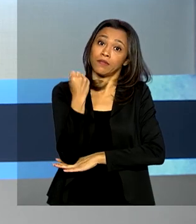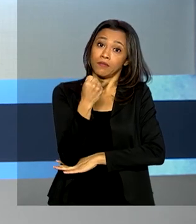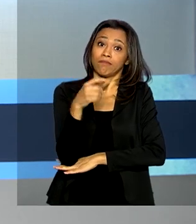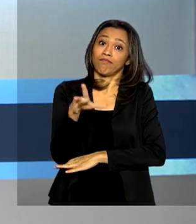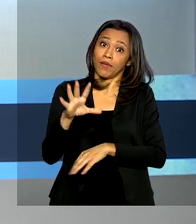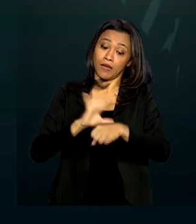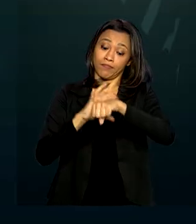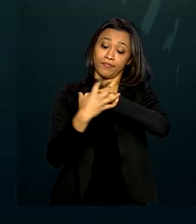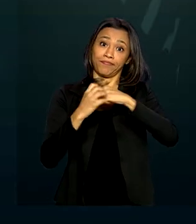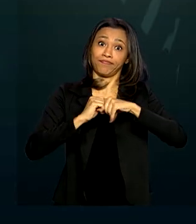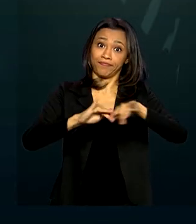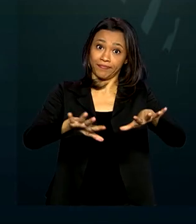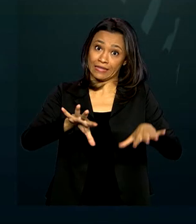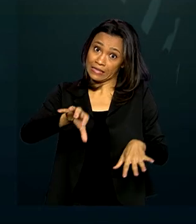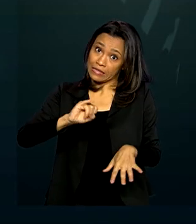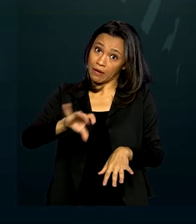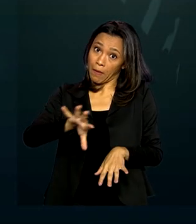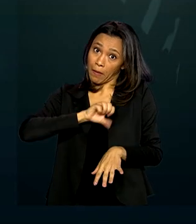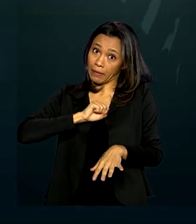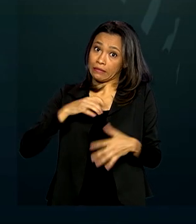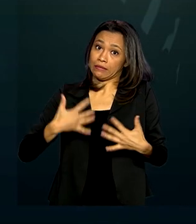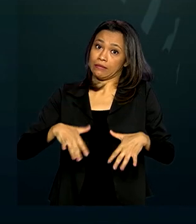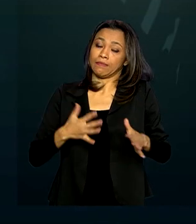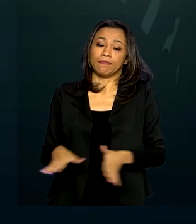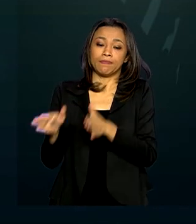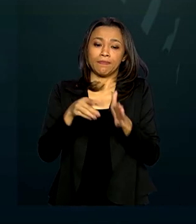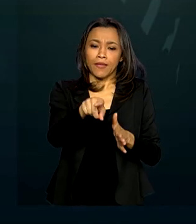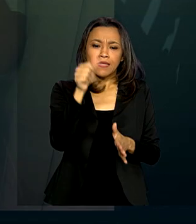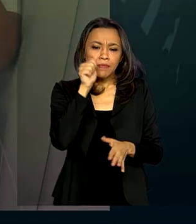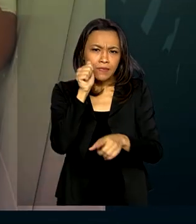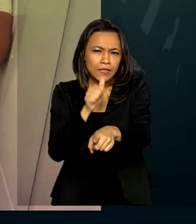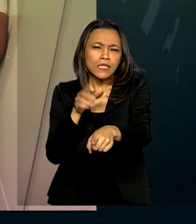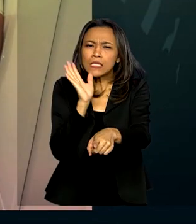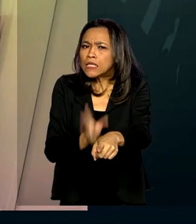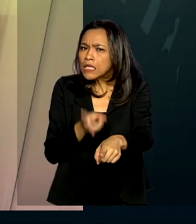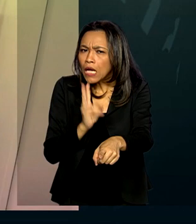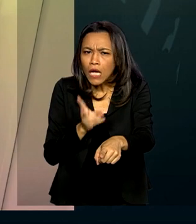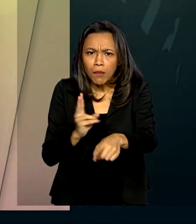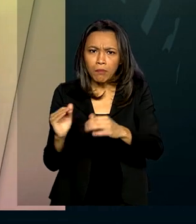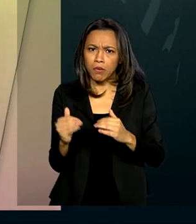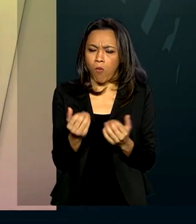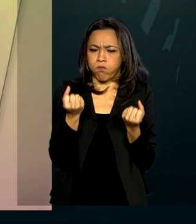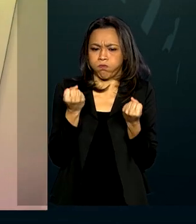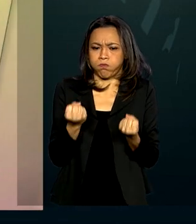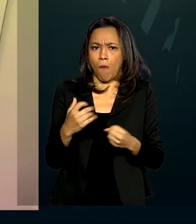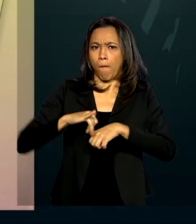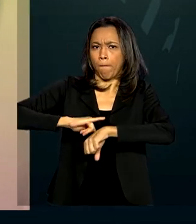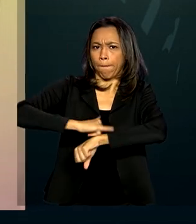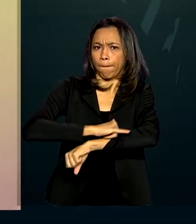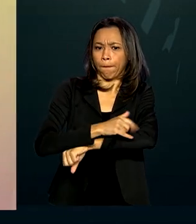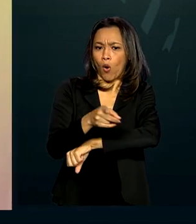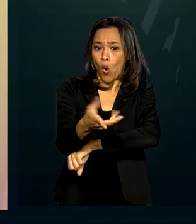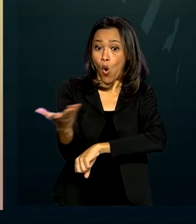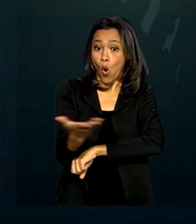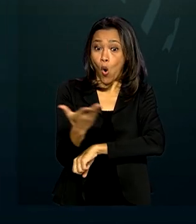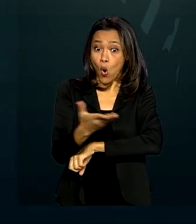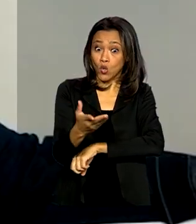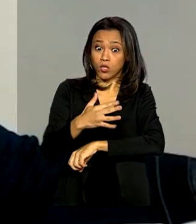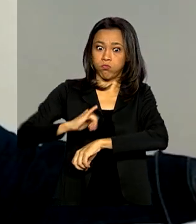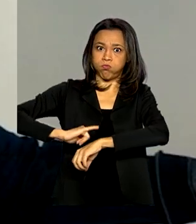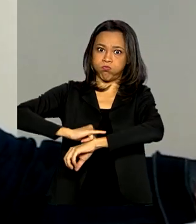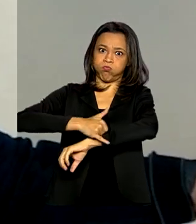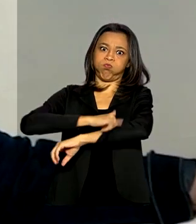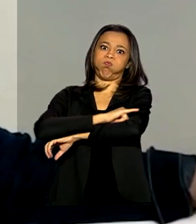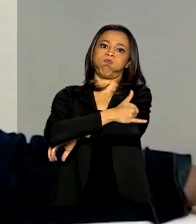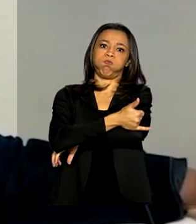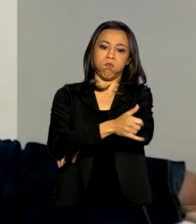Covid-19. Karina sempre esteve acima do peso. Hoje, aos 17 anos, tem obesidade mórbida.